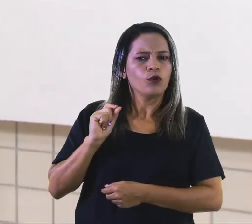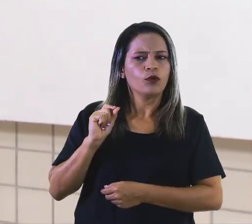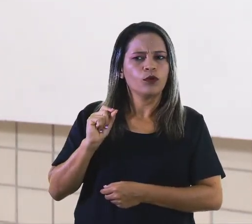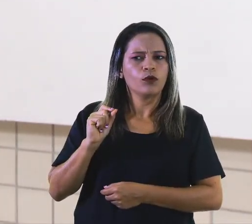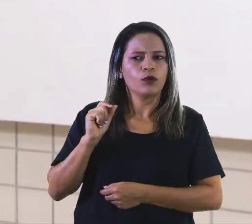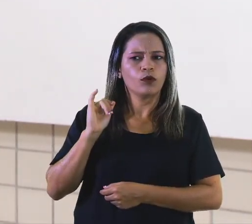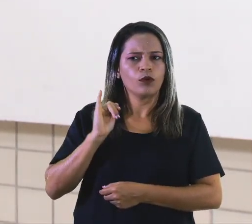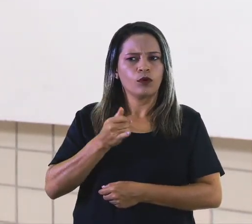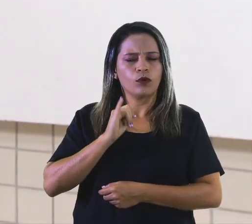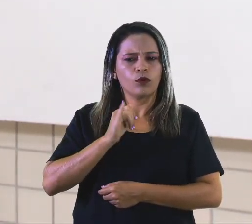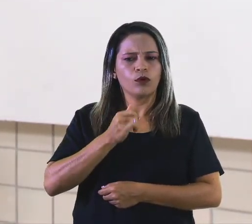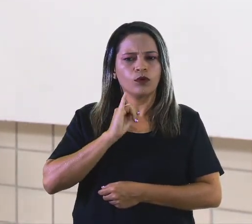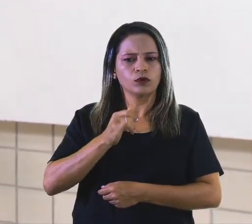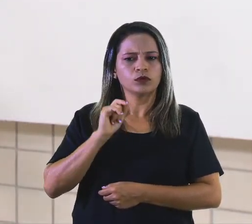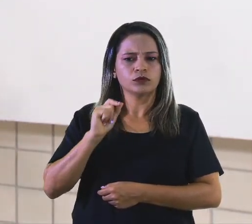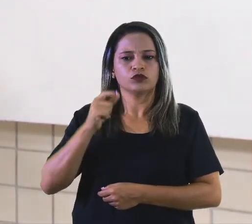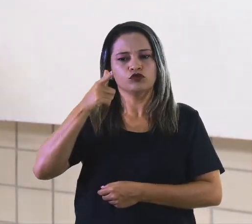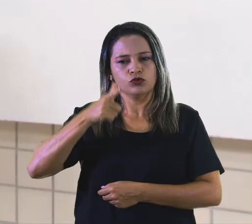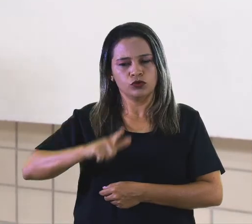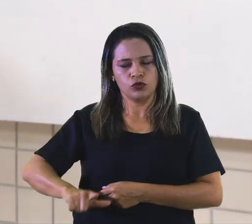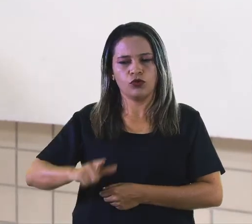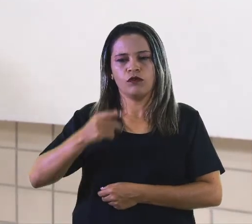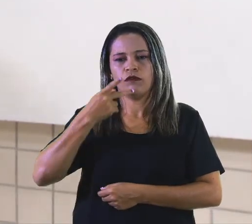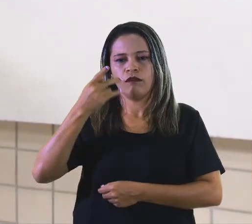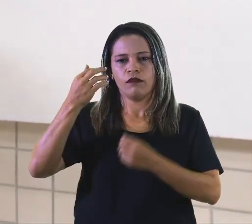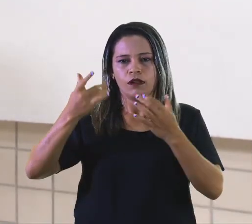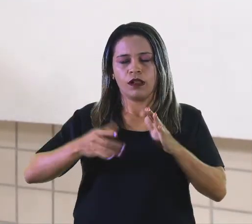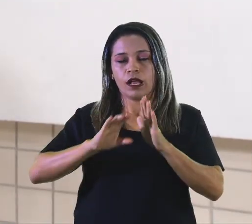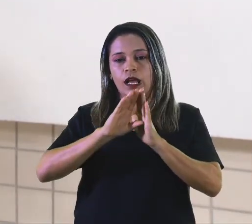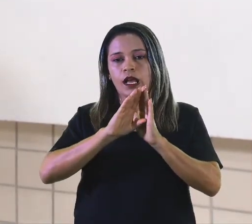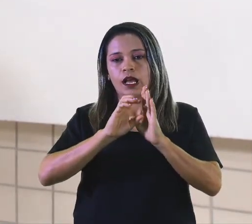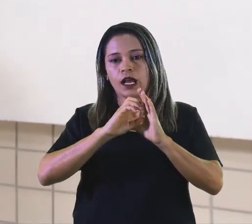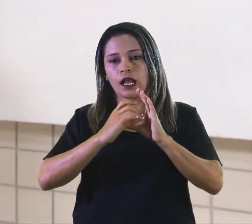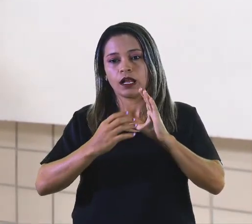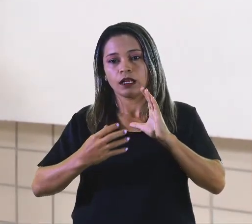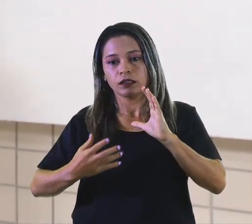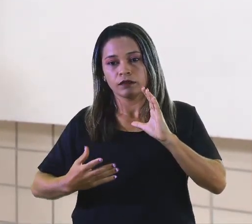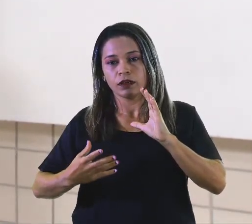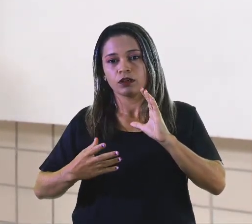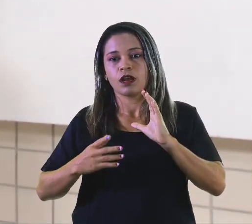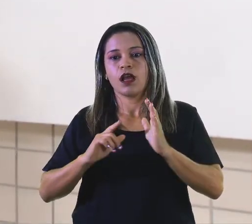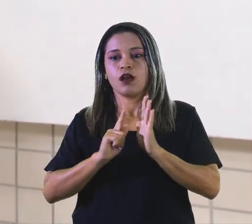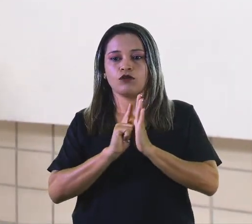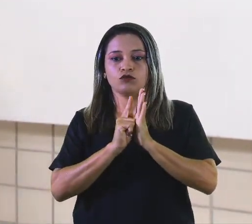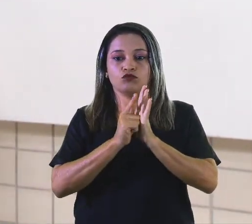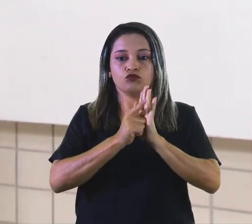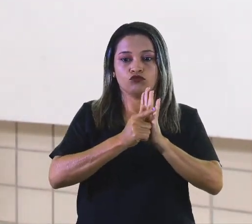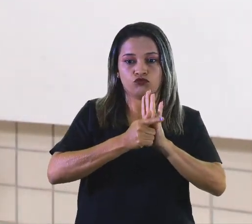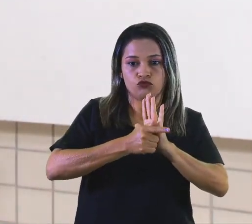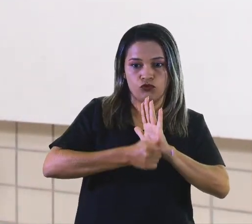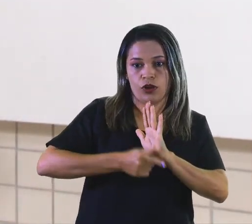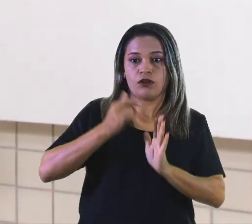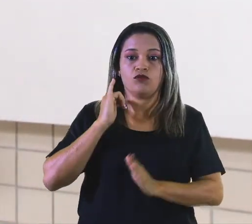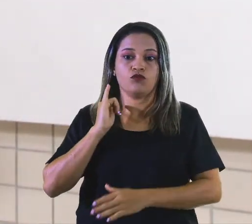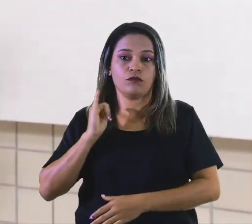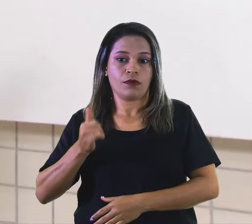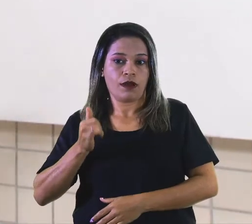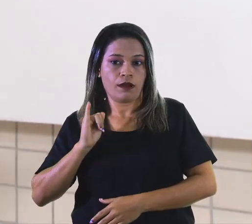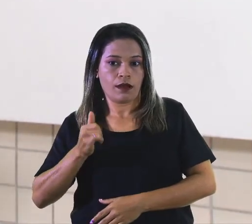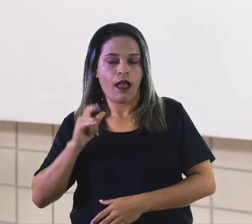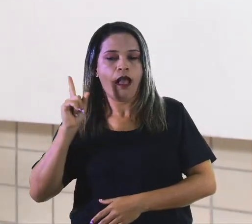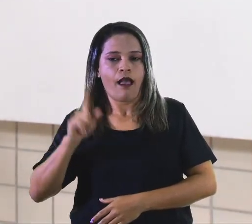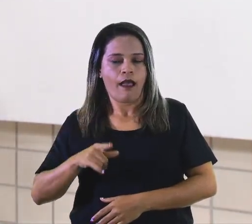mais uma vez falando, é classificado como um gênero narrativo, ou seja, é um tipo